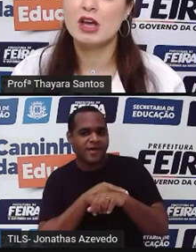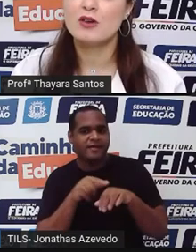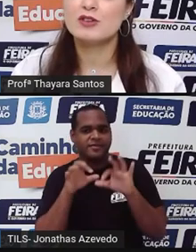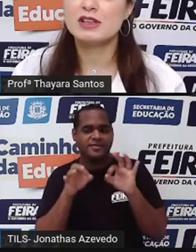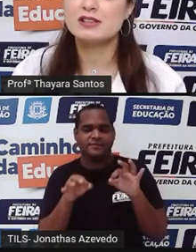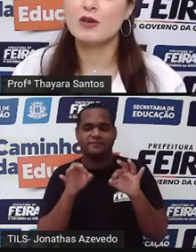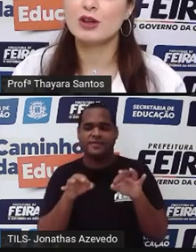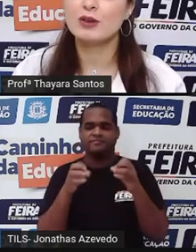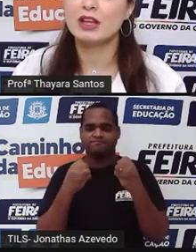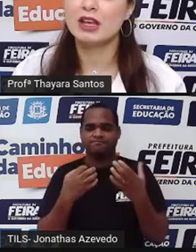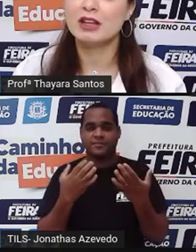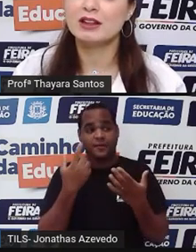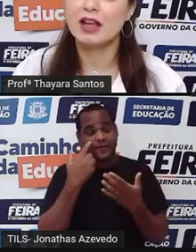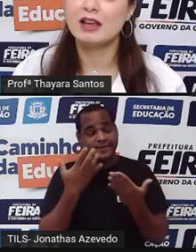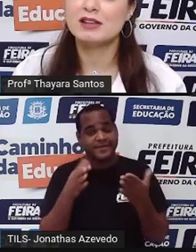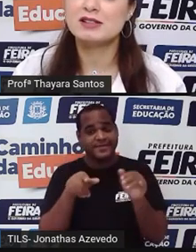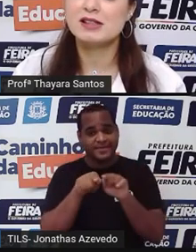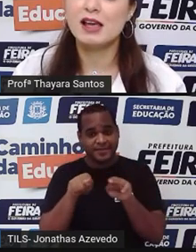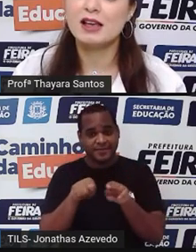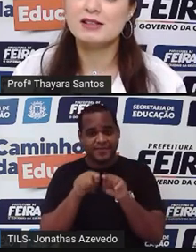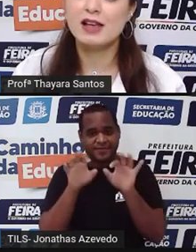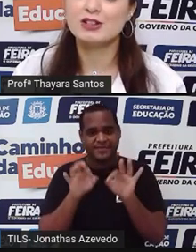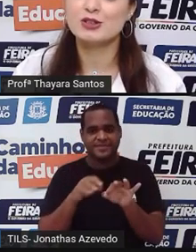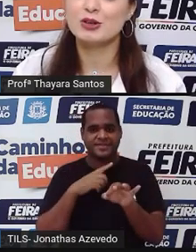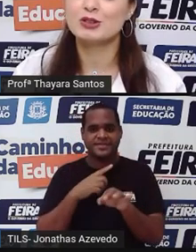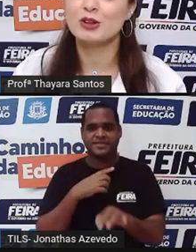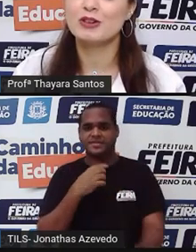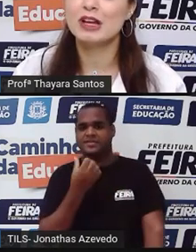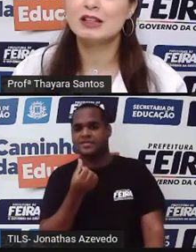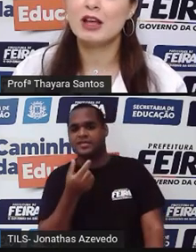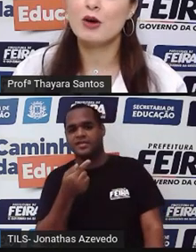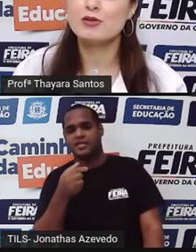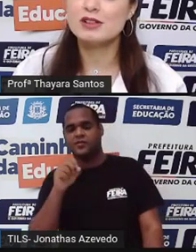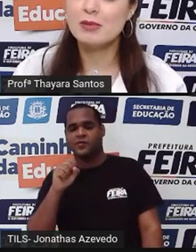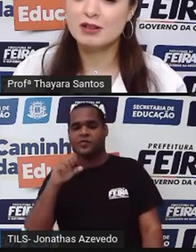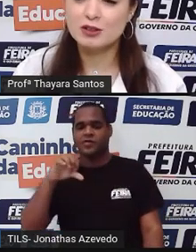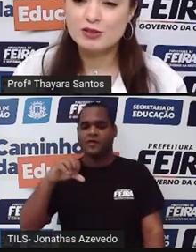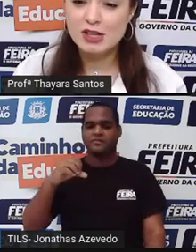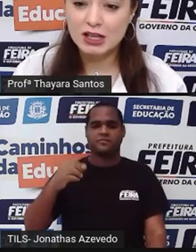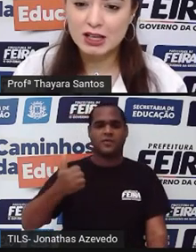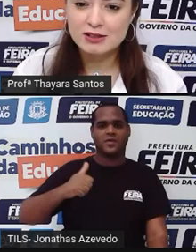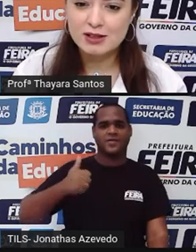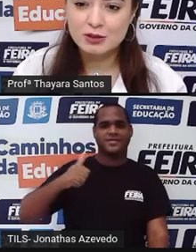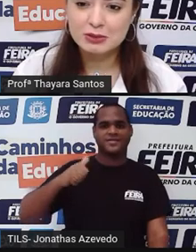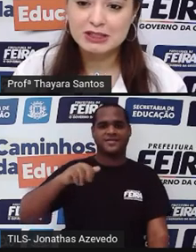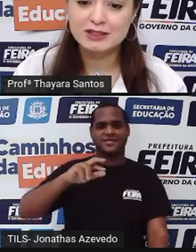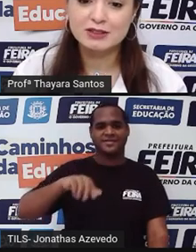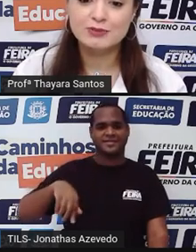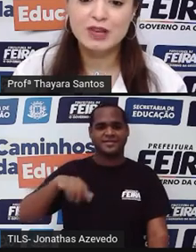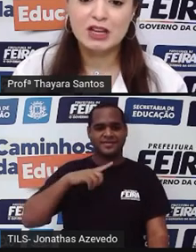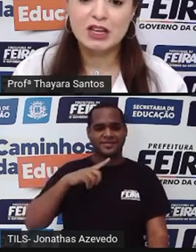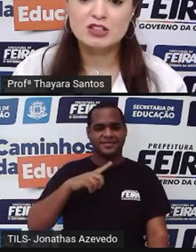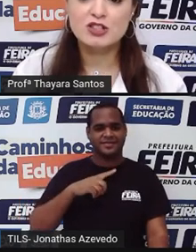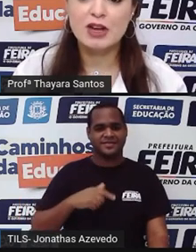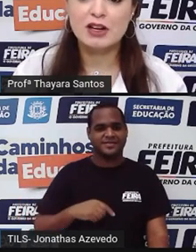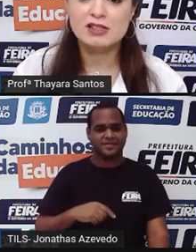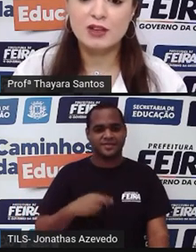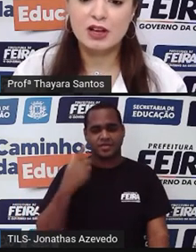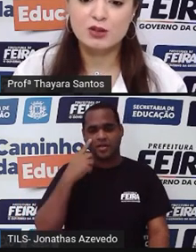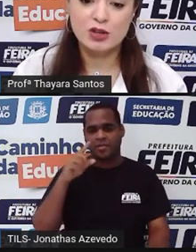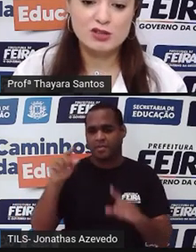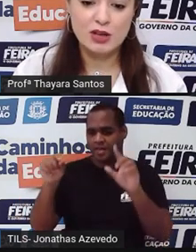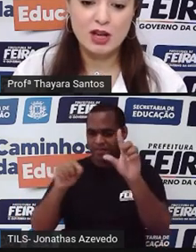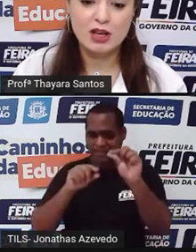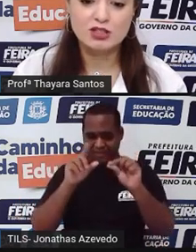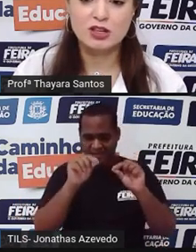definitivos vocês estão vendo aqui que tem seis sete oito nove tem 11 métodos aqui se eu não me engano e a gente